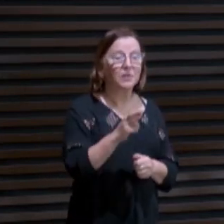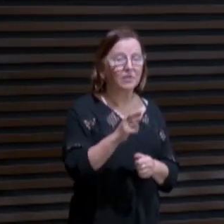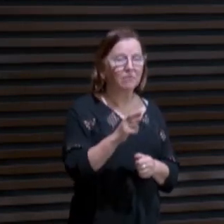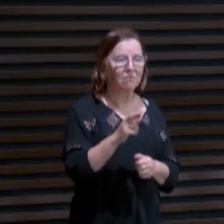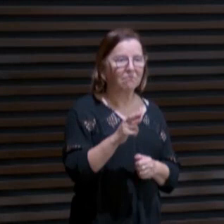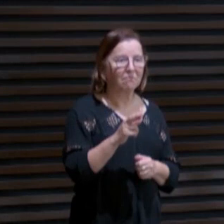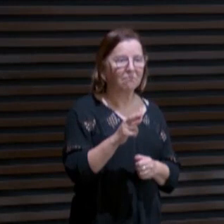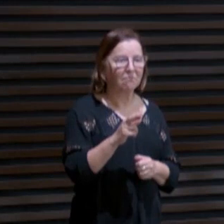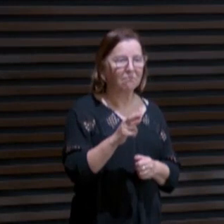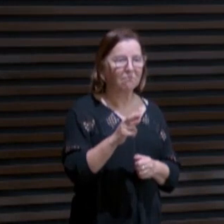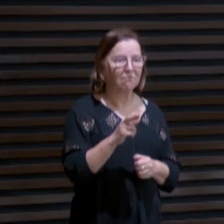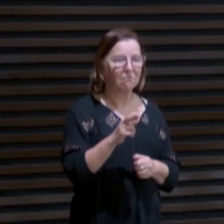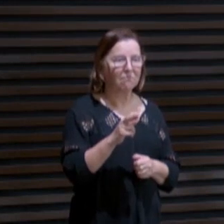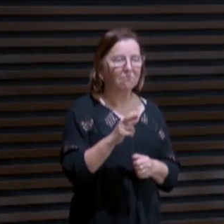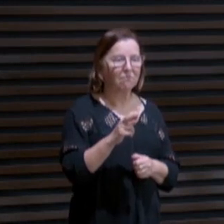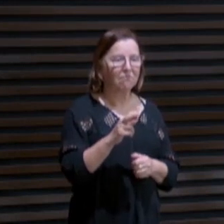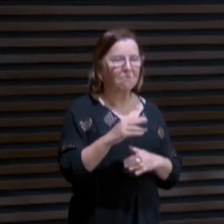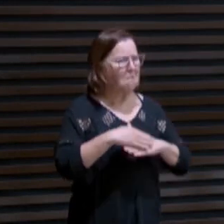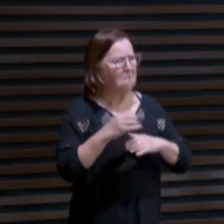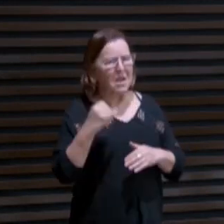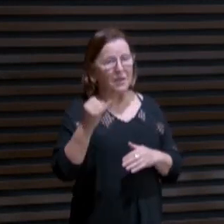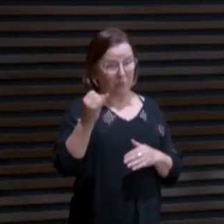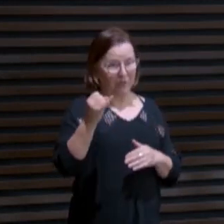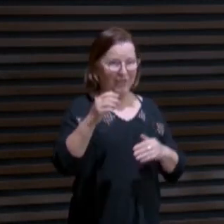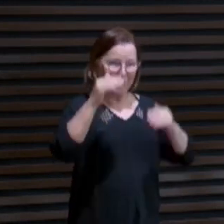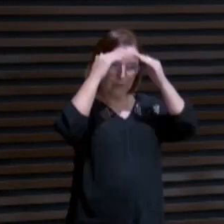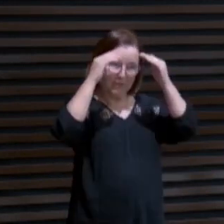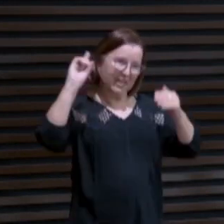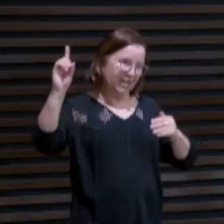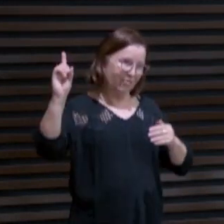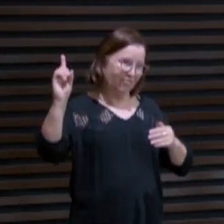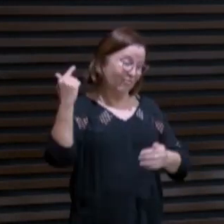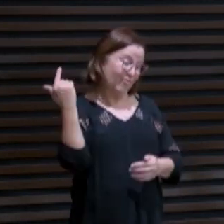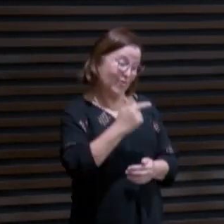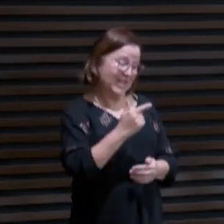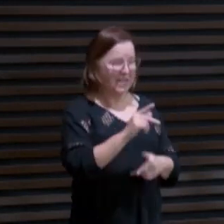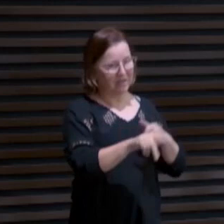Importa antes obedecer a Deus do que aos homens.